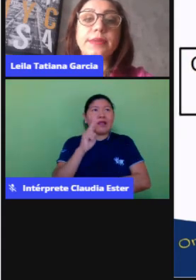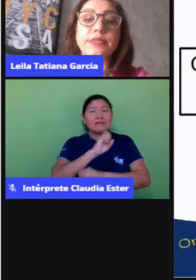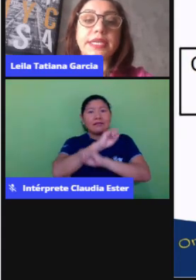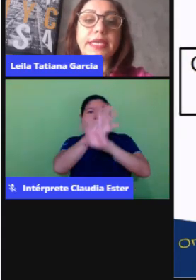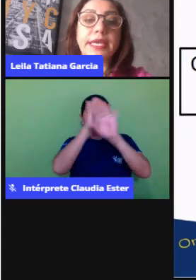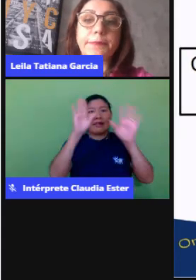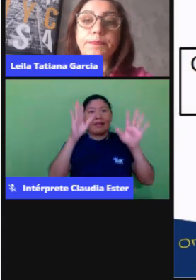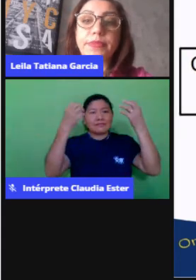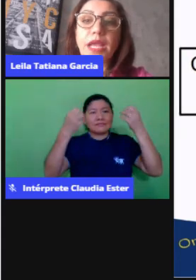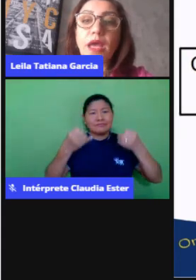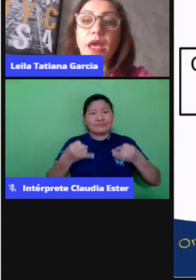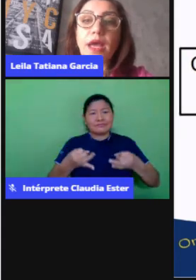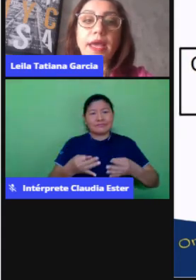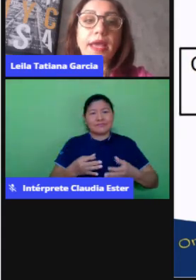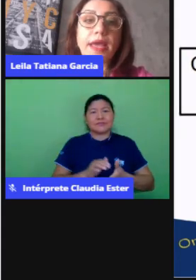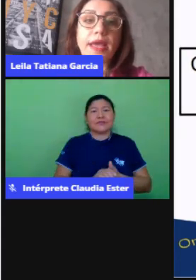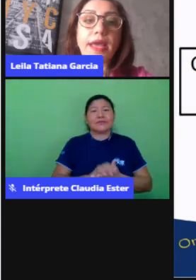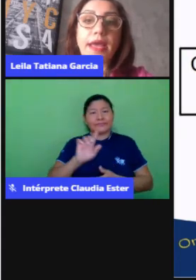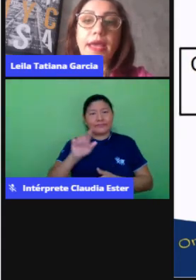slide, nós temos aqui